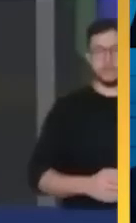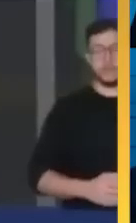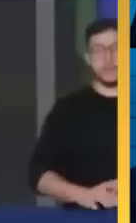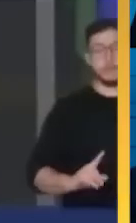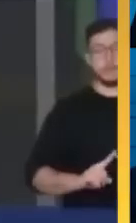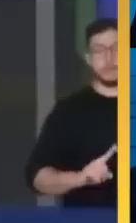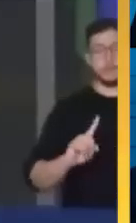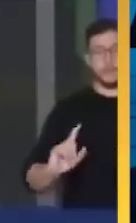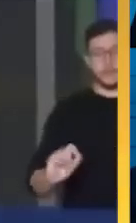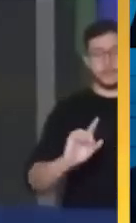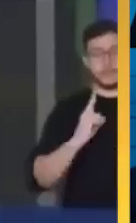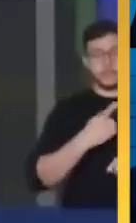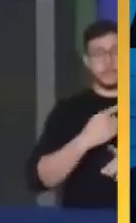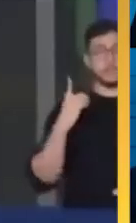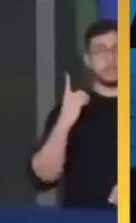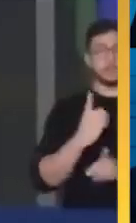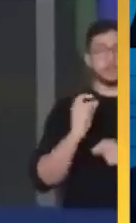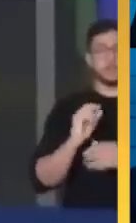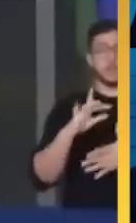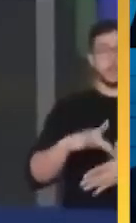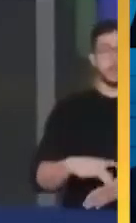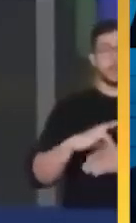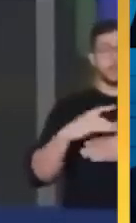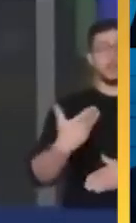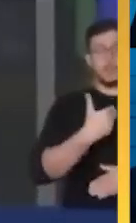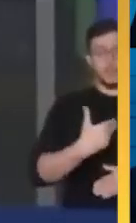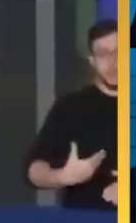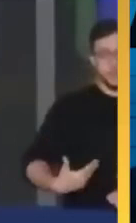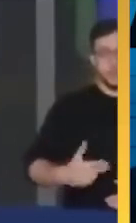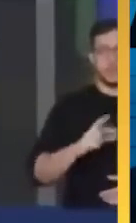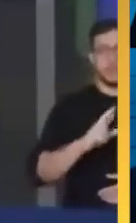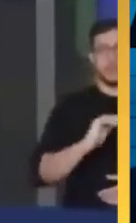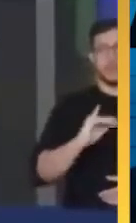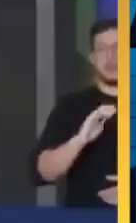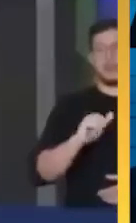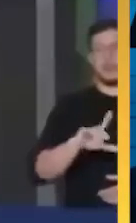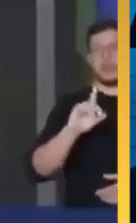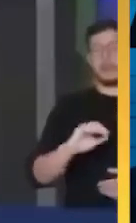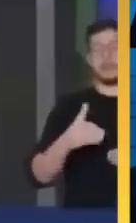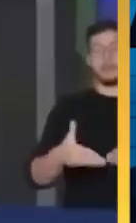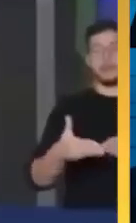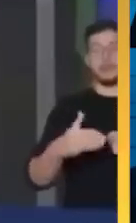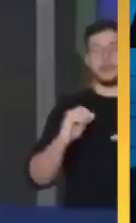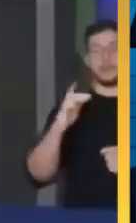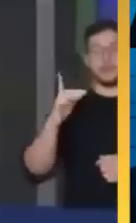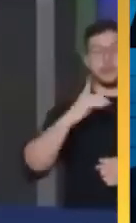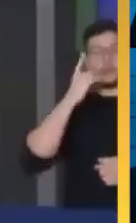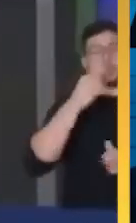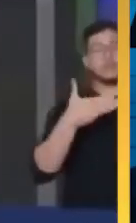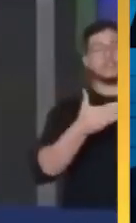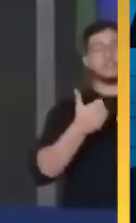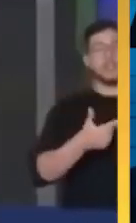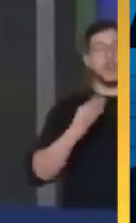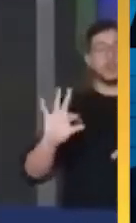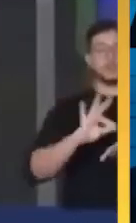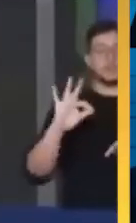eis então que soubemos que o líder do governo estado Barros começou a pedir para os deputados retirarem